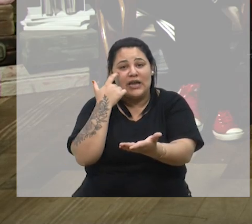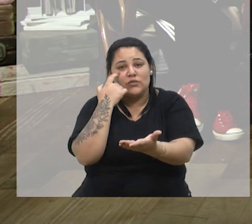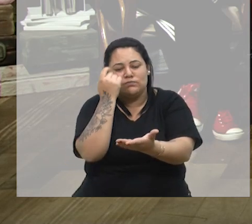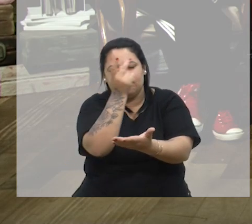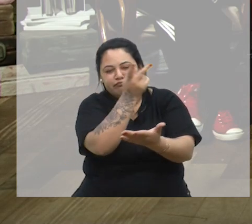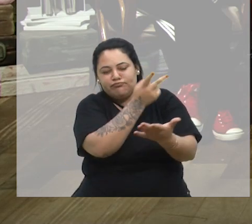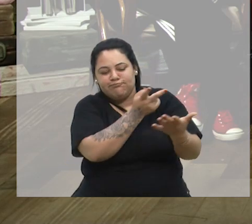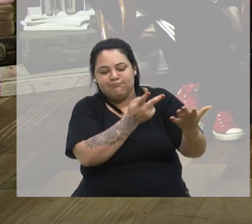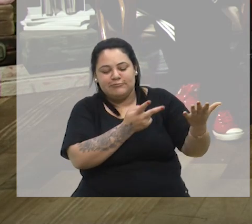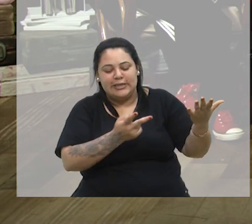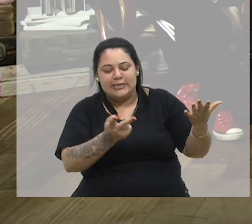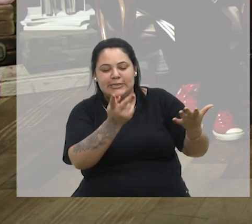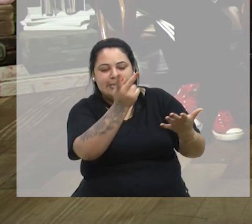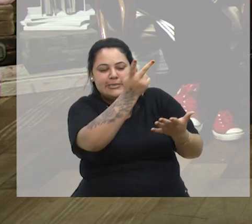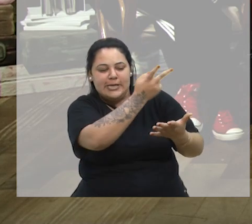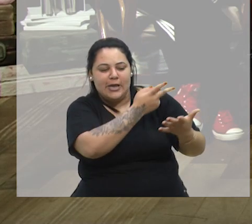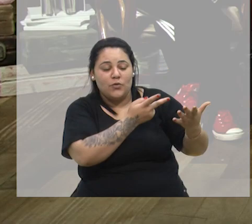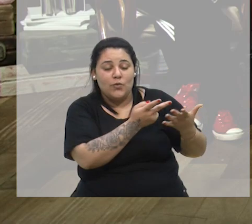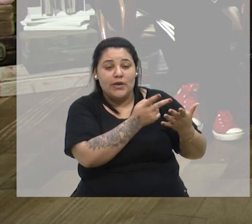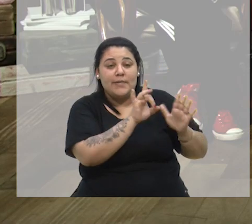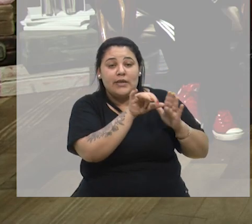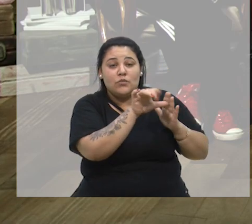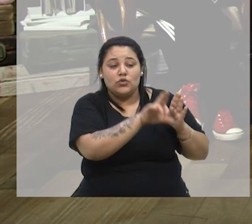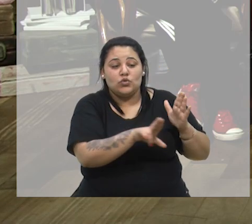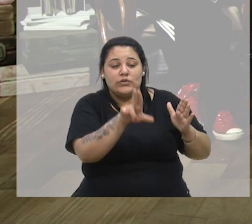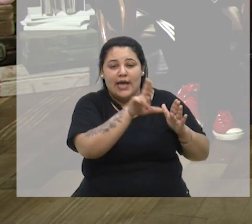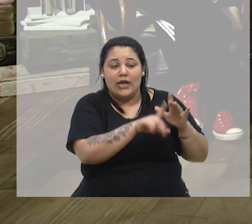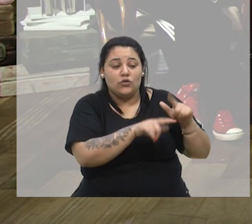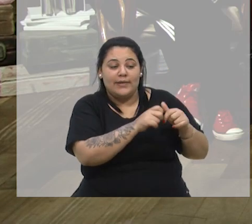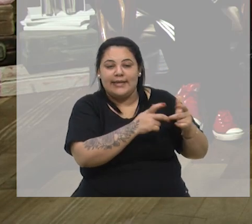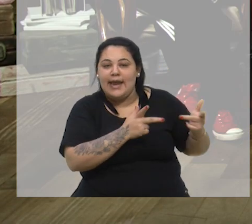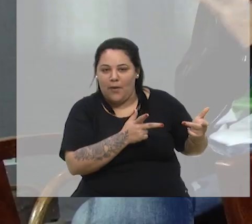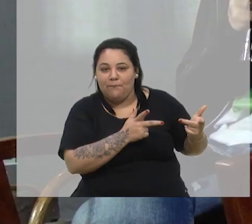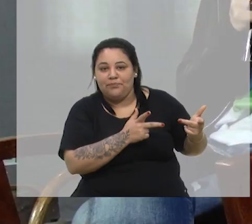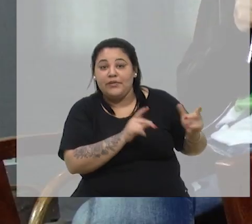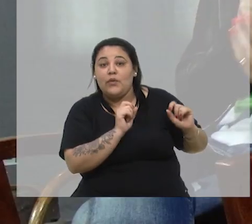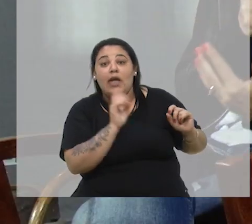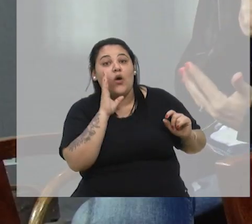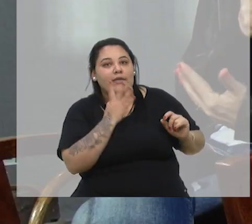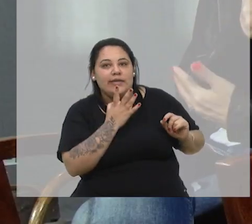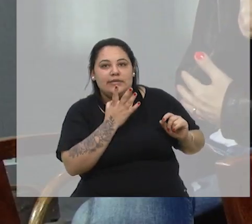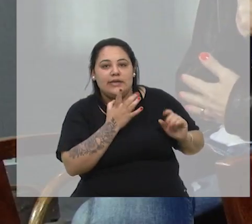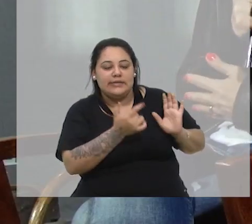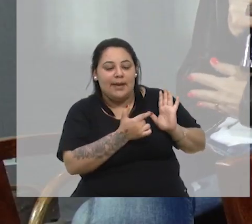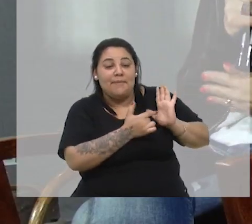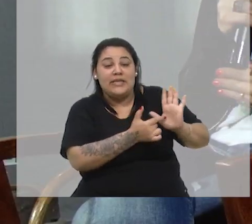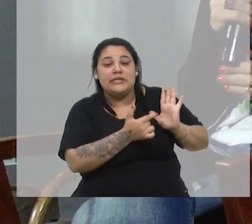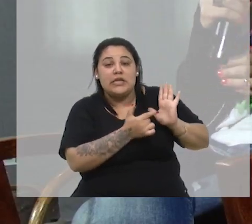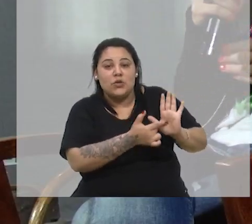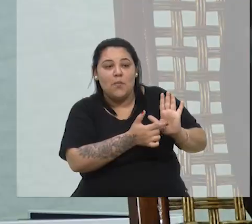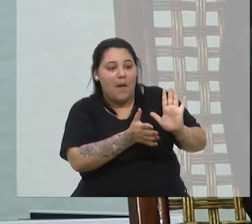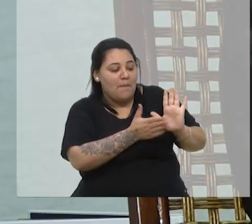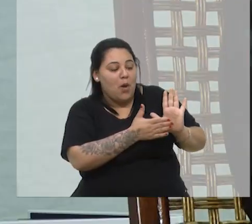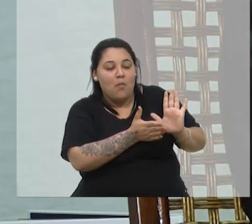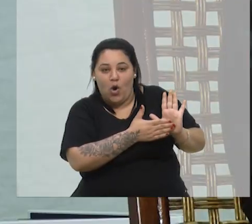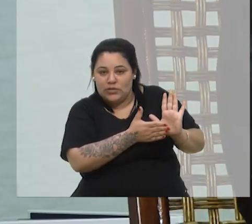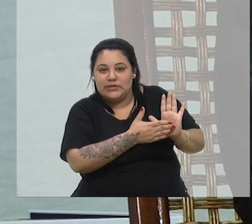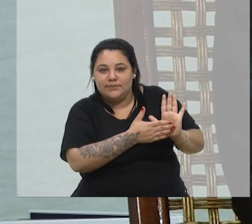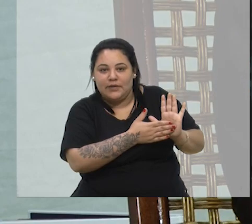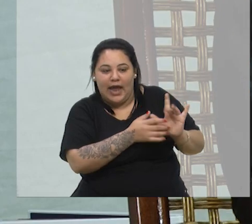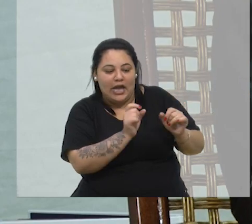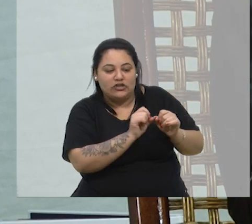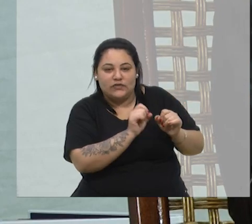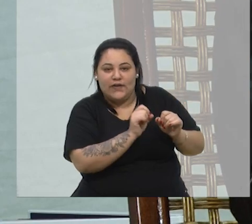do livro, essa estética, né, que depois vai se desdobrar em todos os materiais. Então,